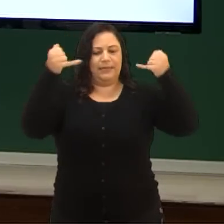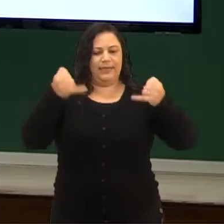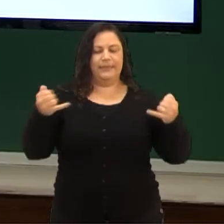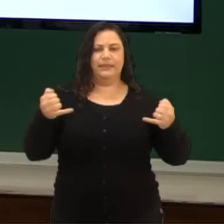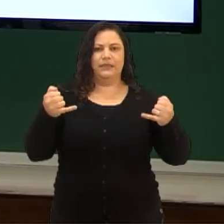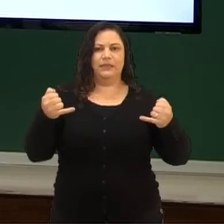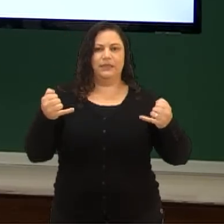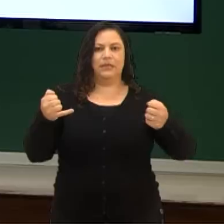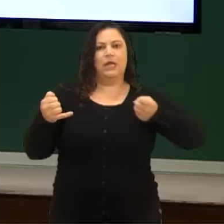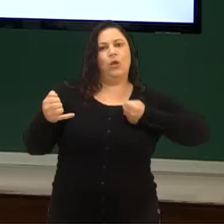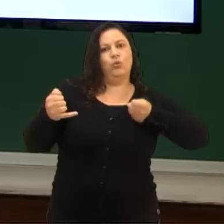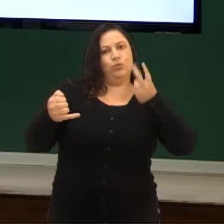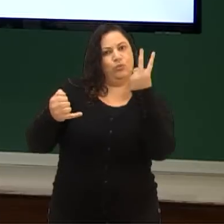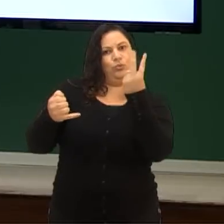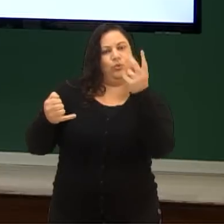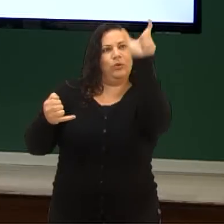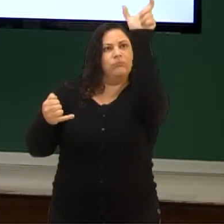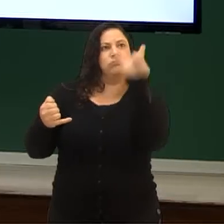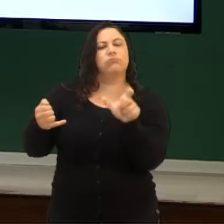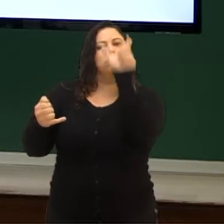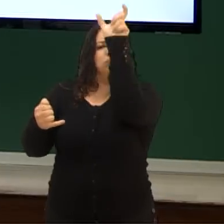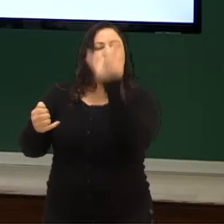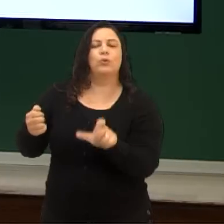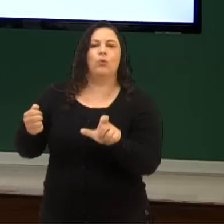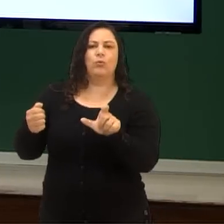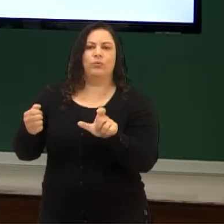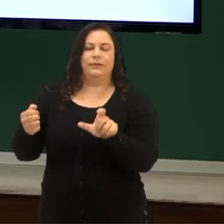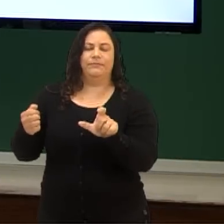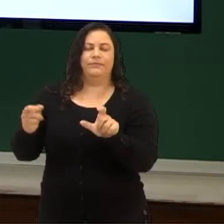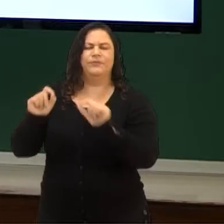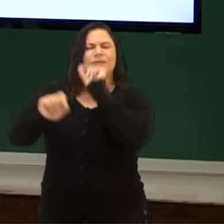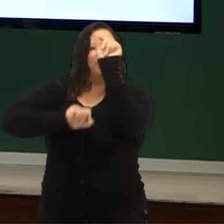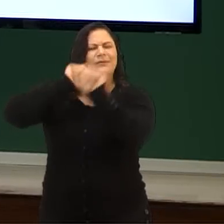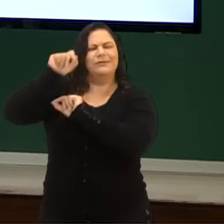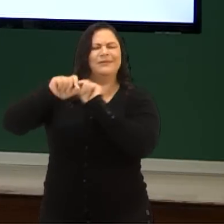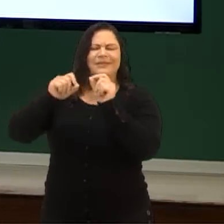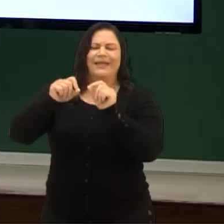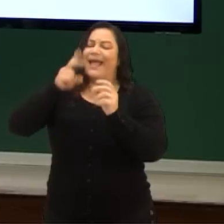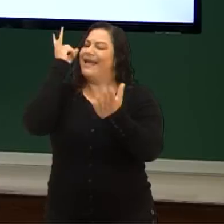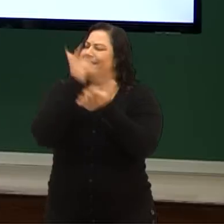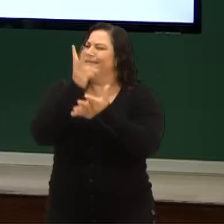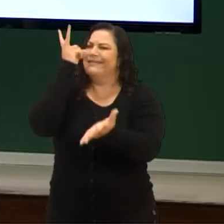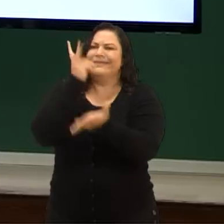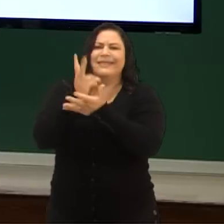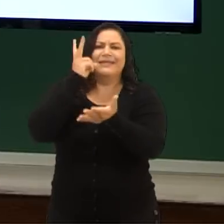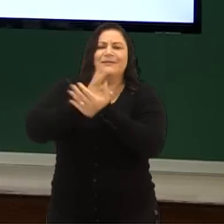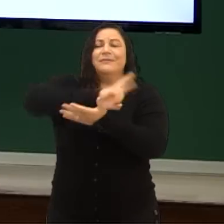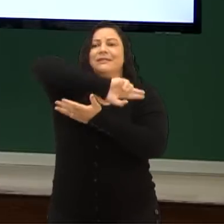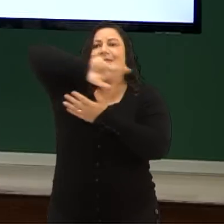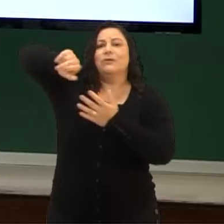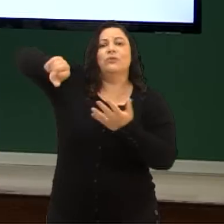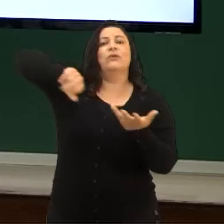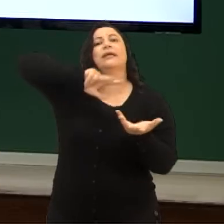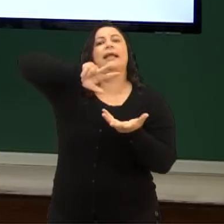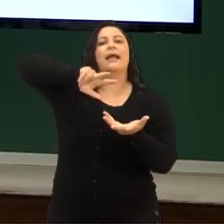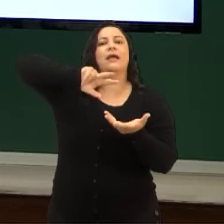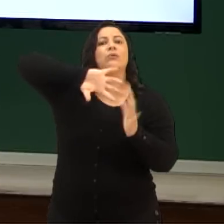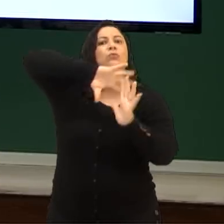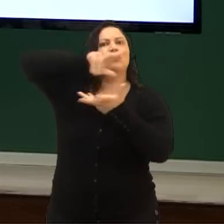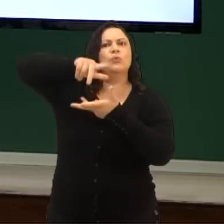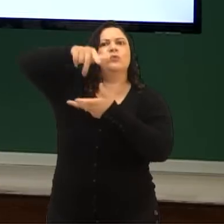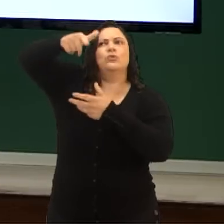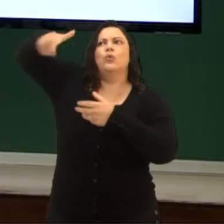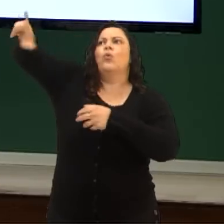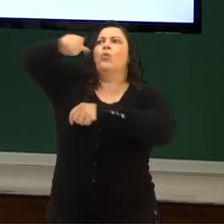assim, professor? Sempre. Porque se você mudar, o cara que vai estudar isso lá no Canadá, lá em Hamilton, por exemplo, Hamilton, não é o